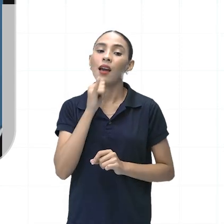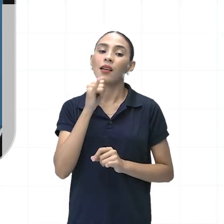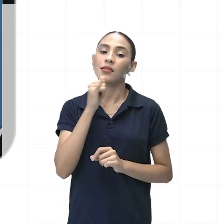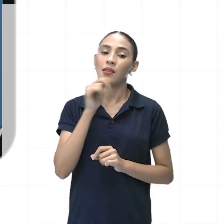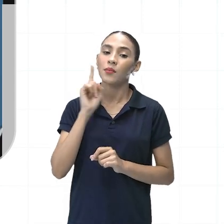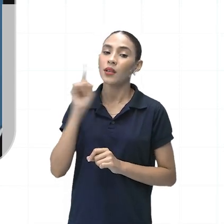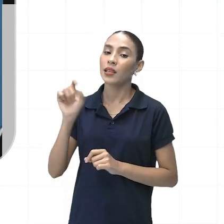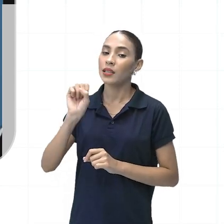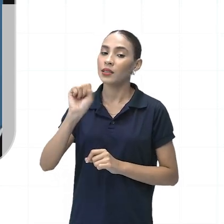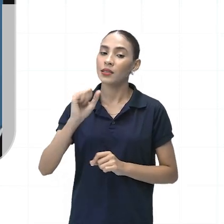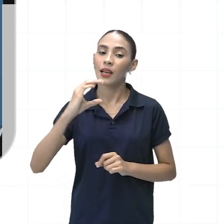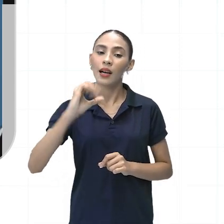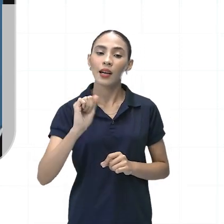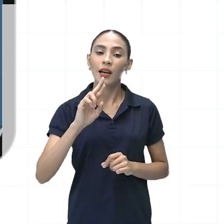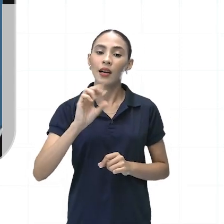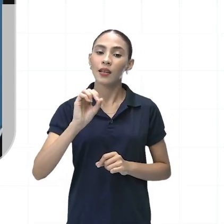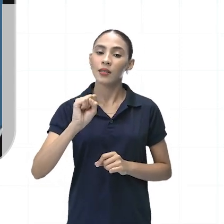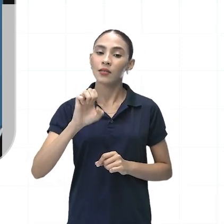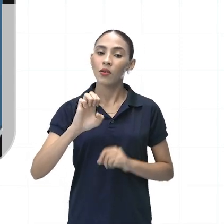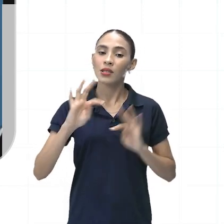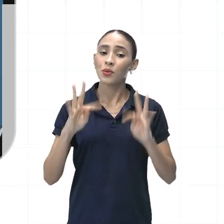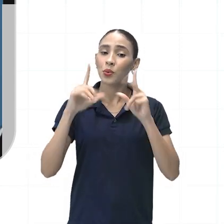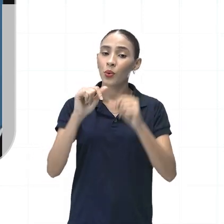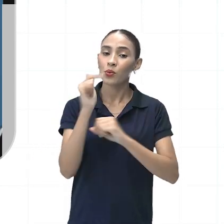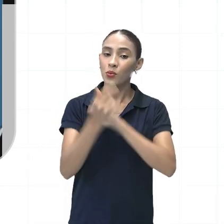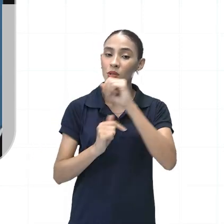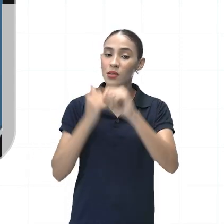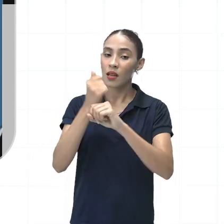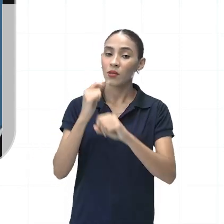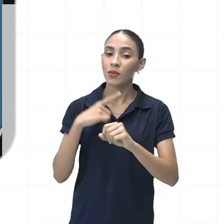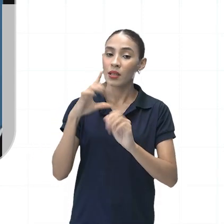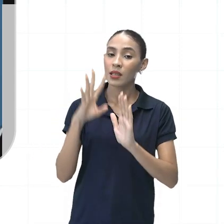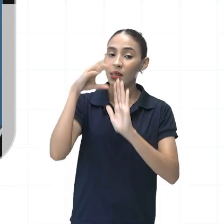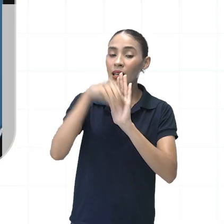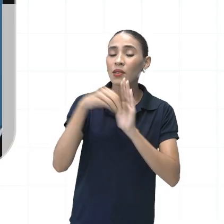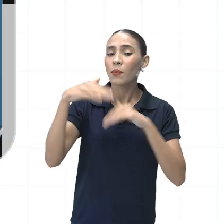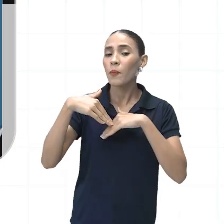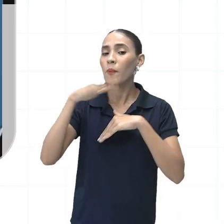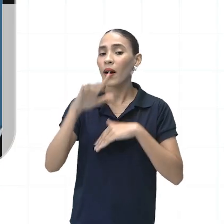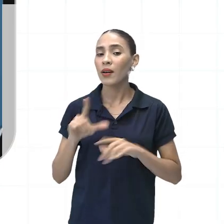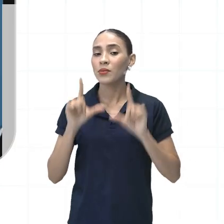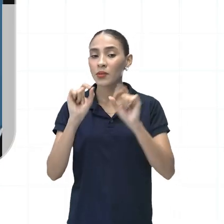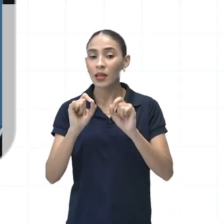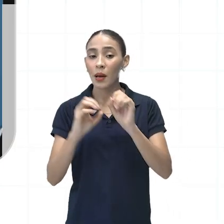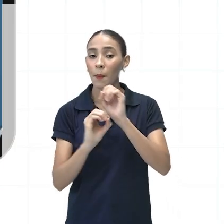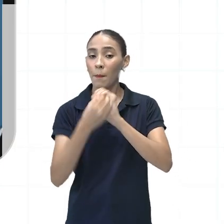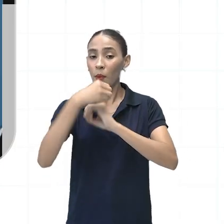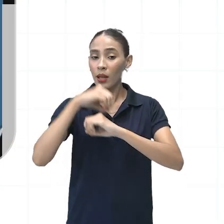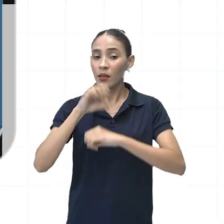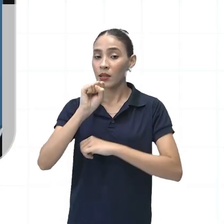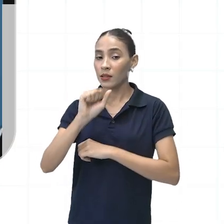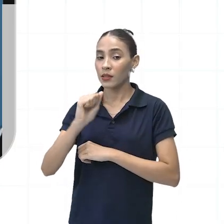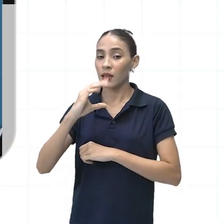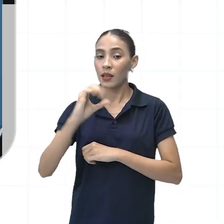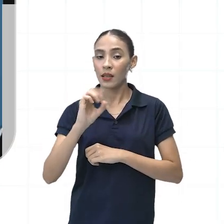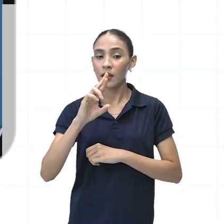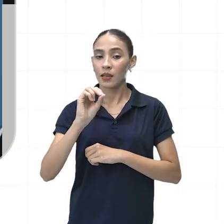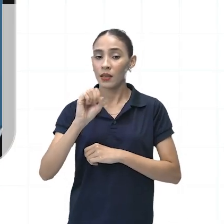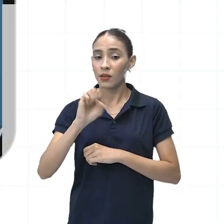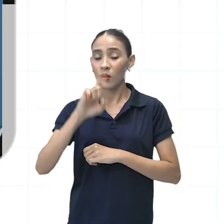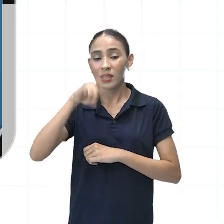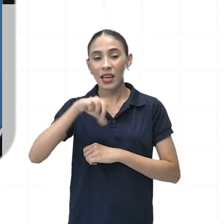da sacarose, todos os átomos que a compõem. Um pouco mais sobre essa molécula de sacarose é que ela